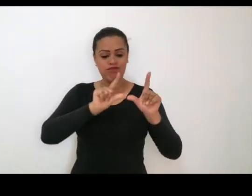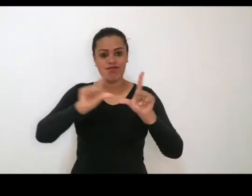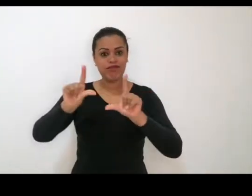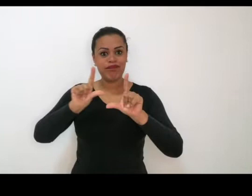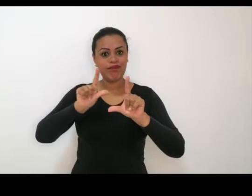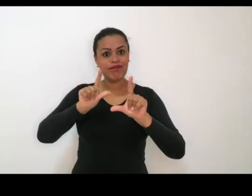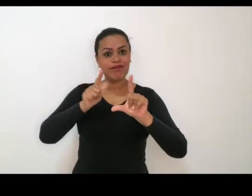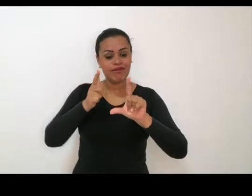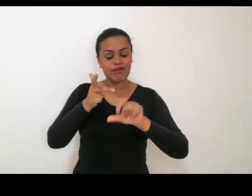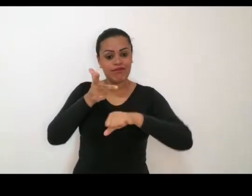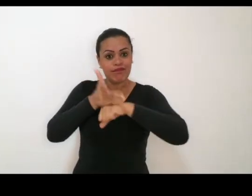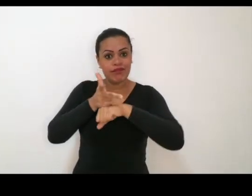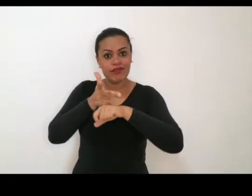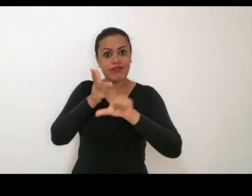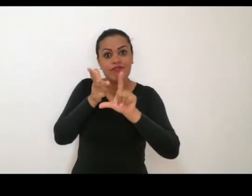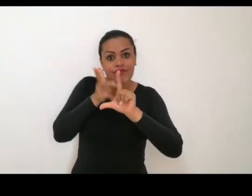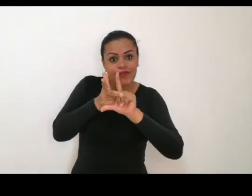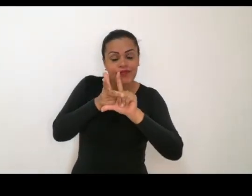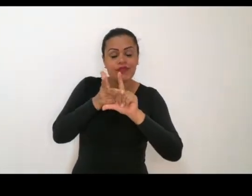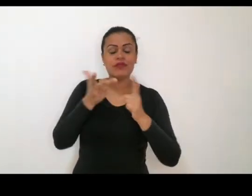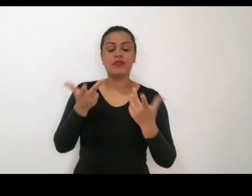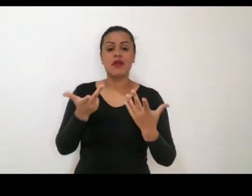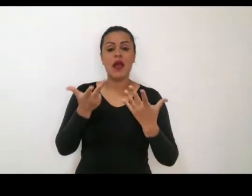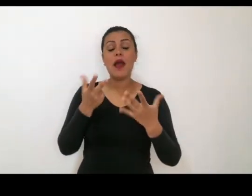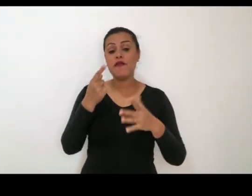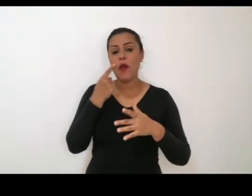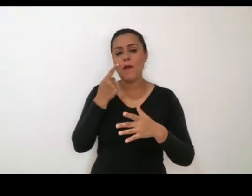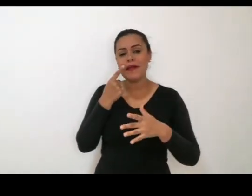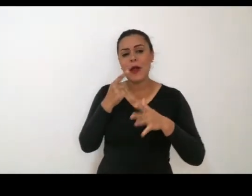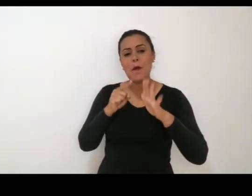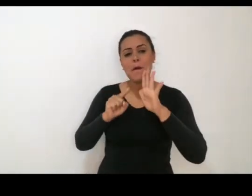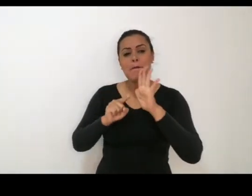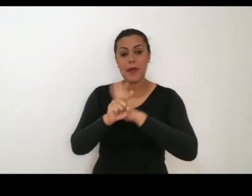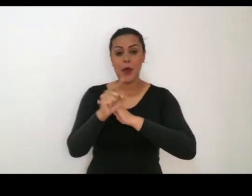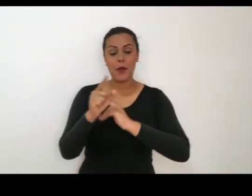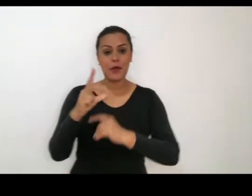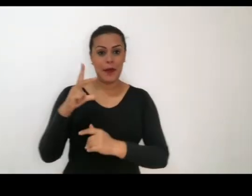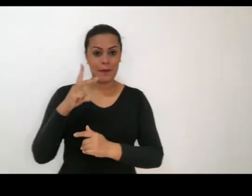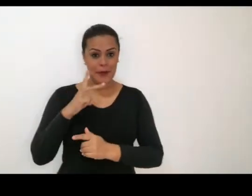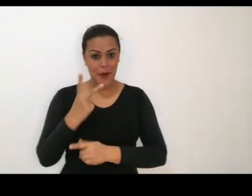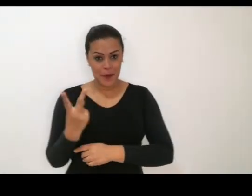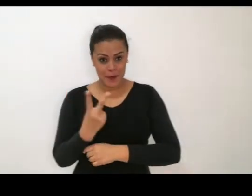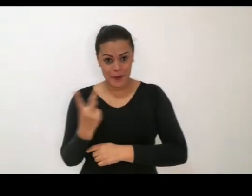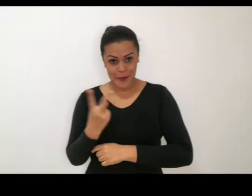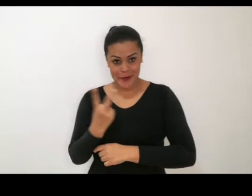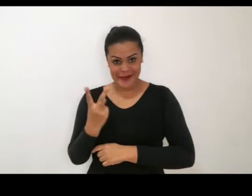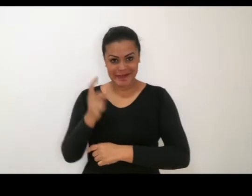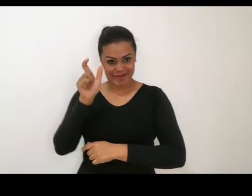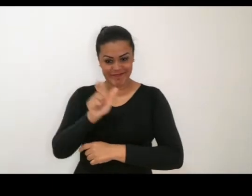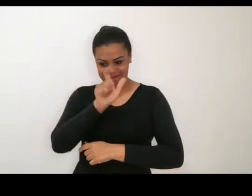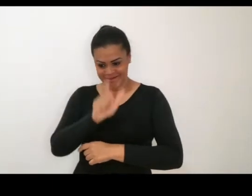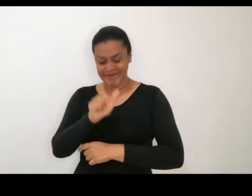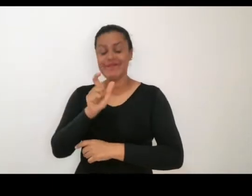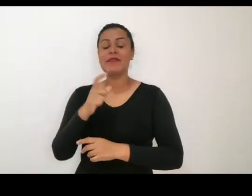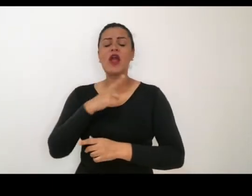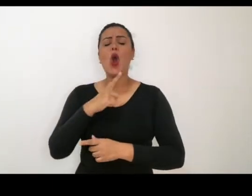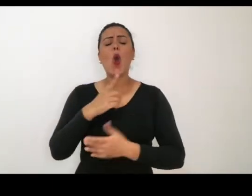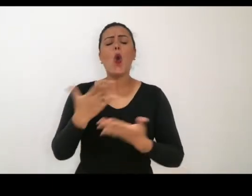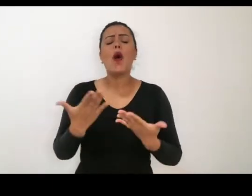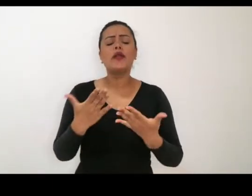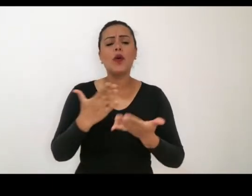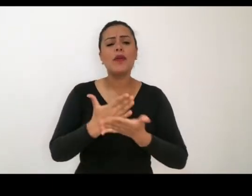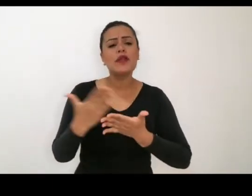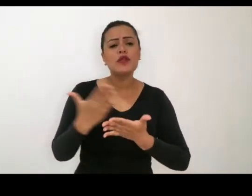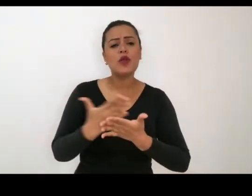pergunta mais pessoal para os dois, né? E quando que iniciou esse interesse pelas relações entre dança e